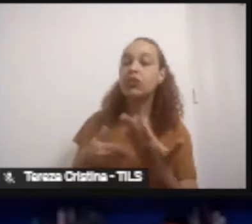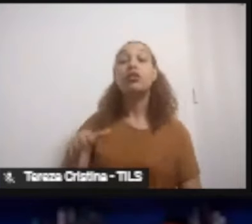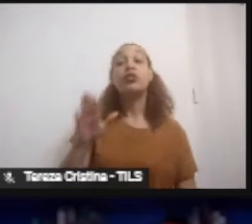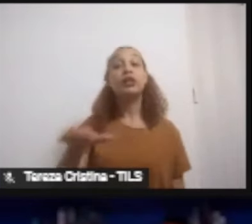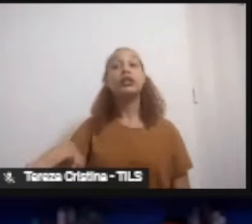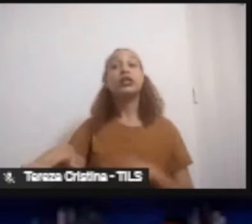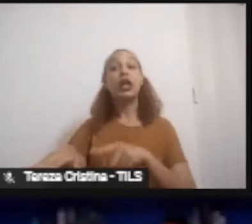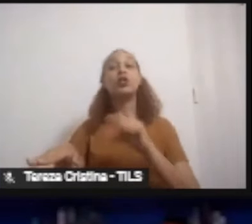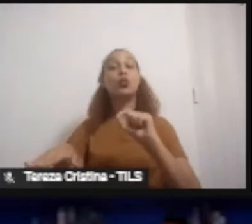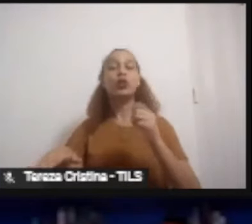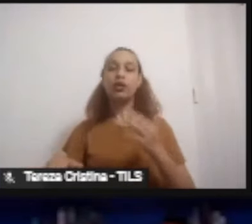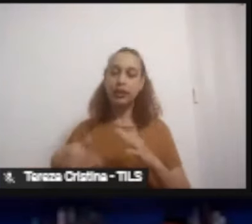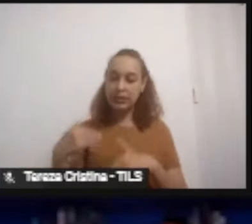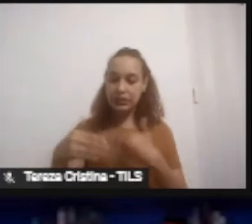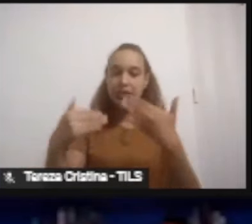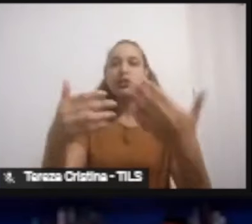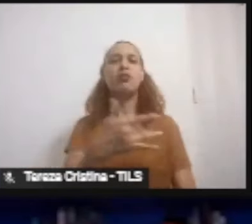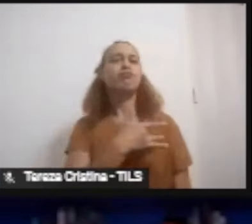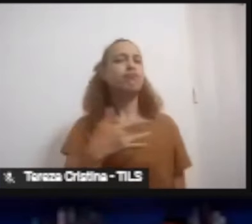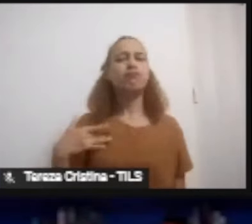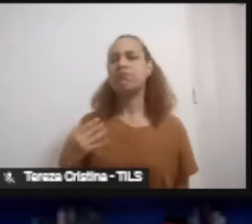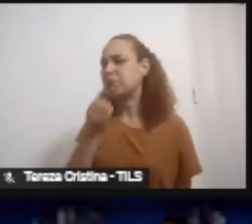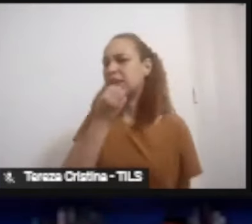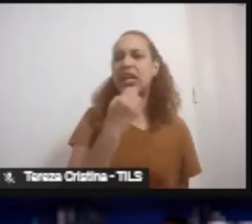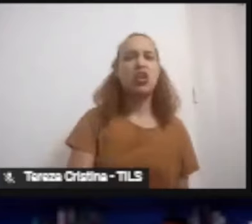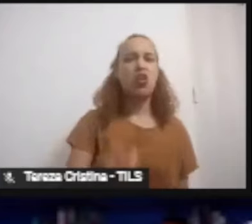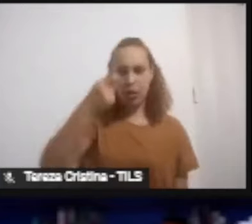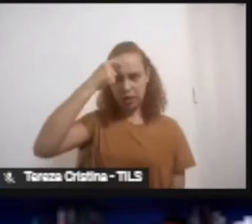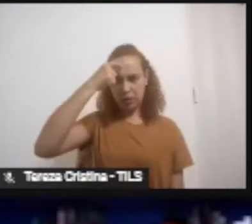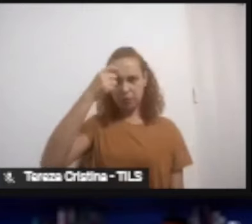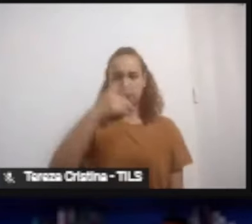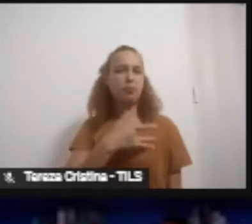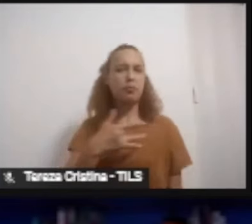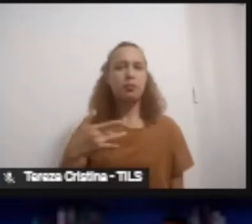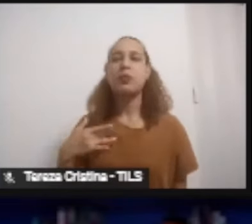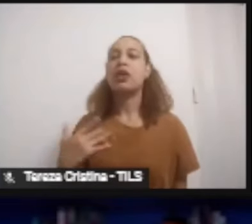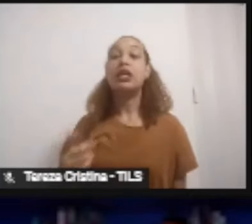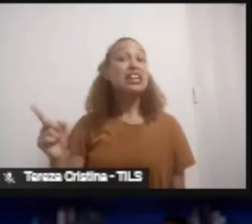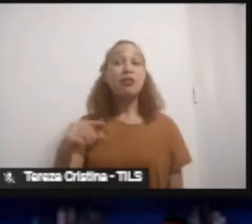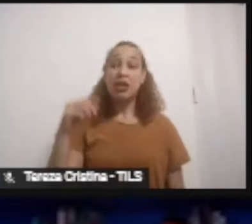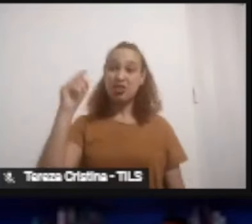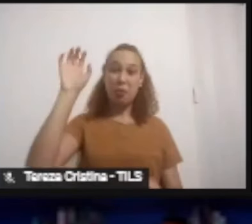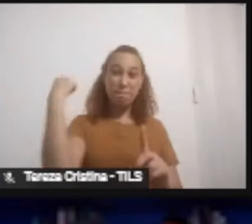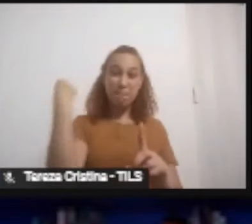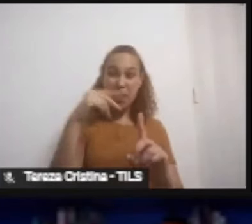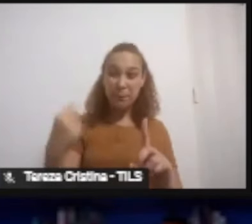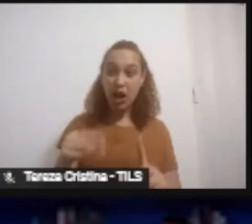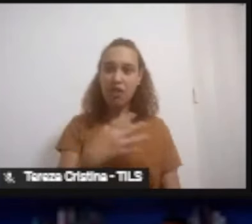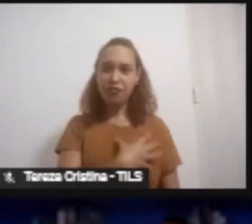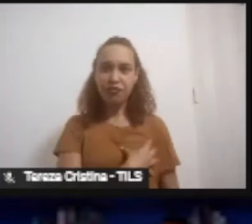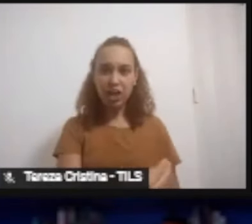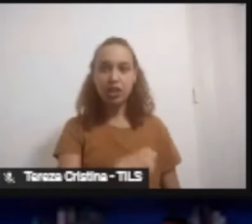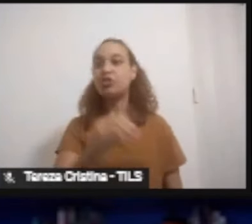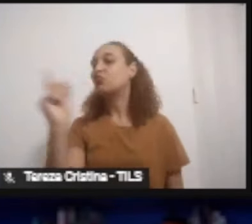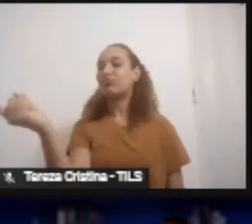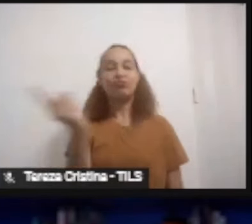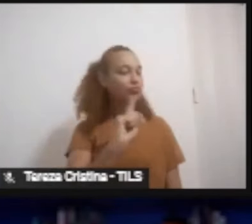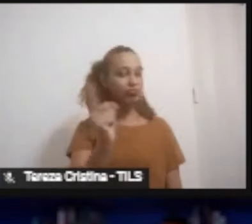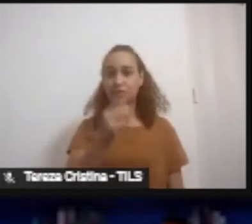um desenvolvimento mais saudável, tendem a não bater nos filhos também, são pessoas mais pacíficas,